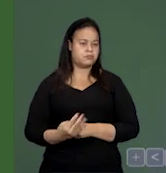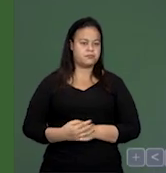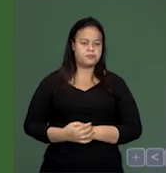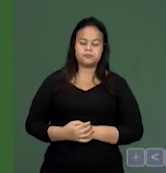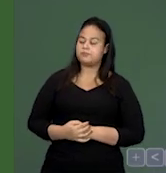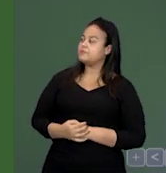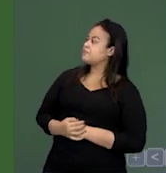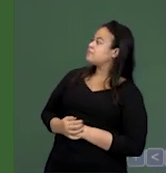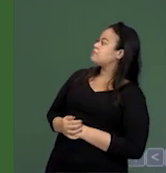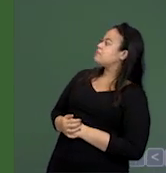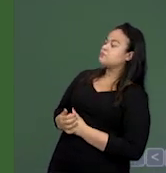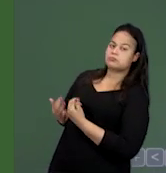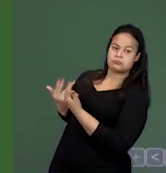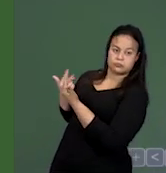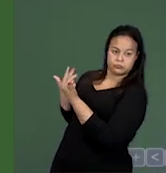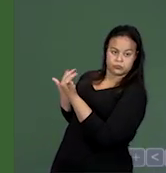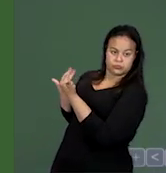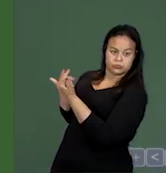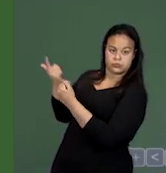coisa.